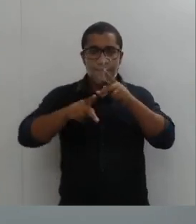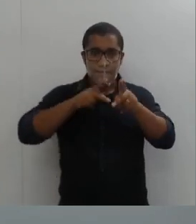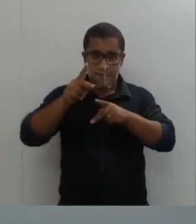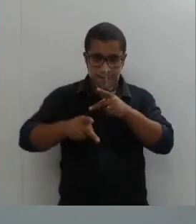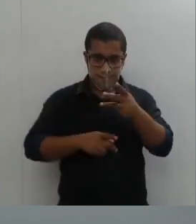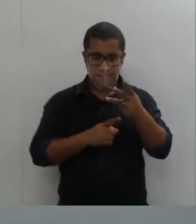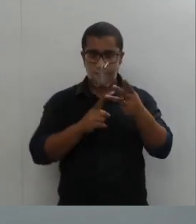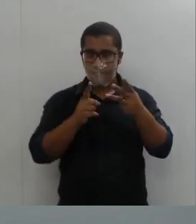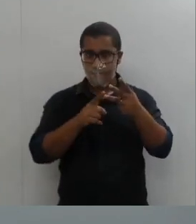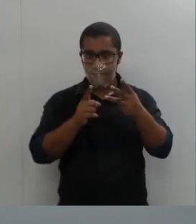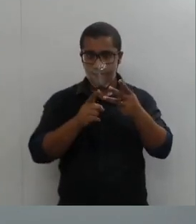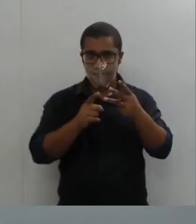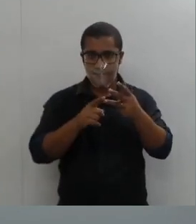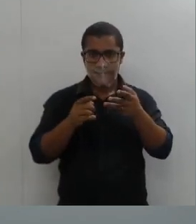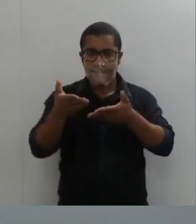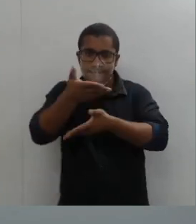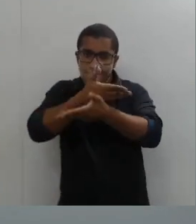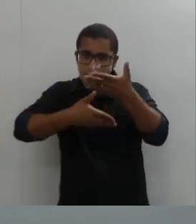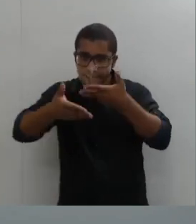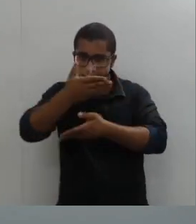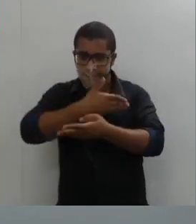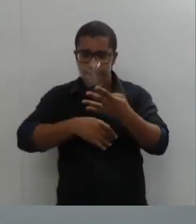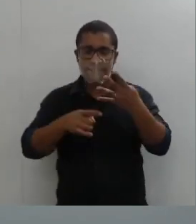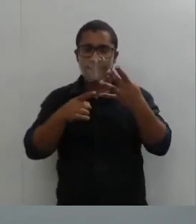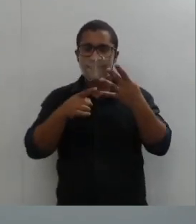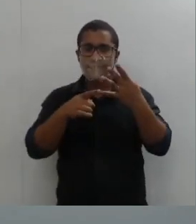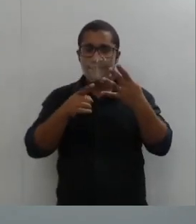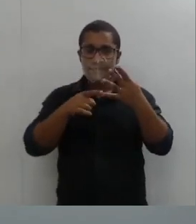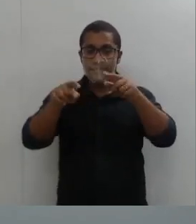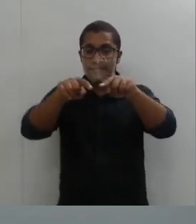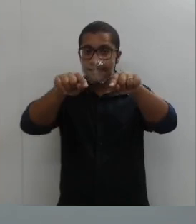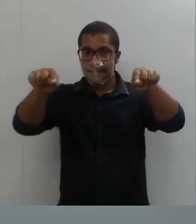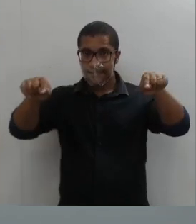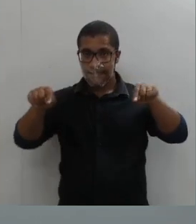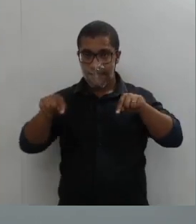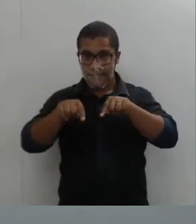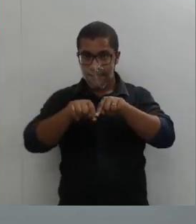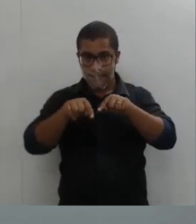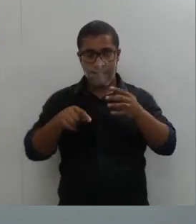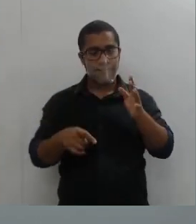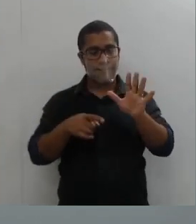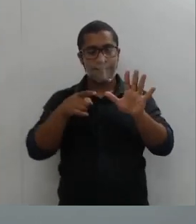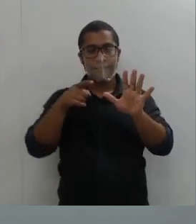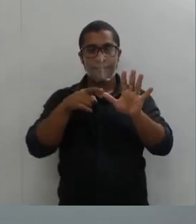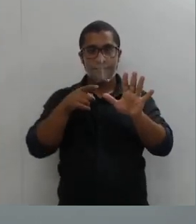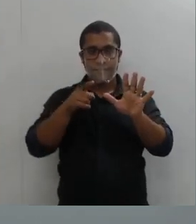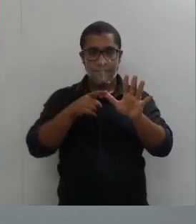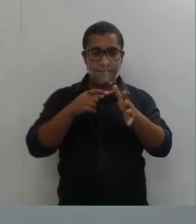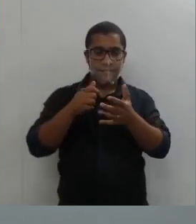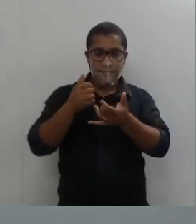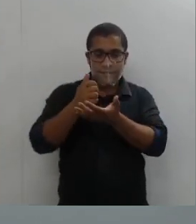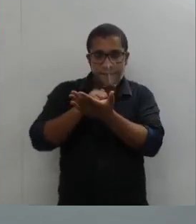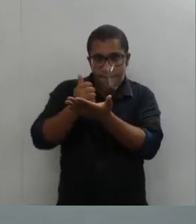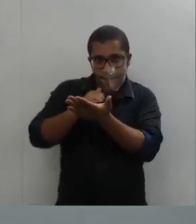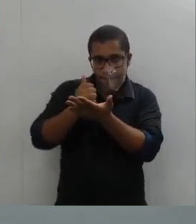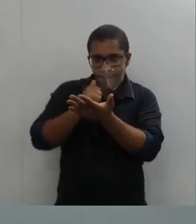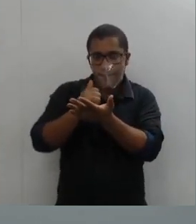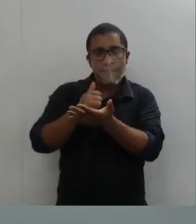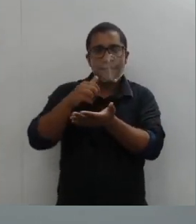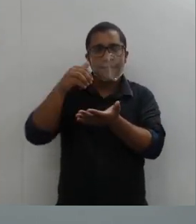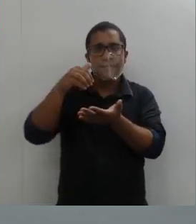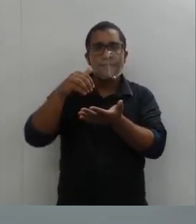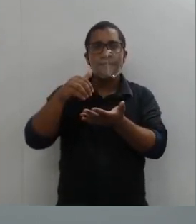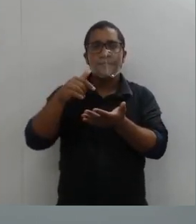populares, jogos cooperativos, jogos de salão, jogos eletrônicos e qual outro